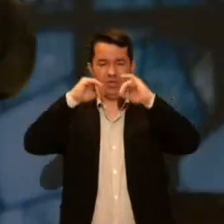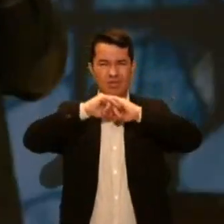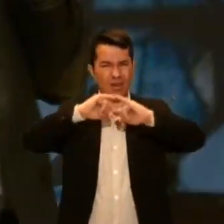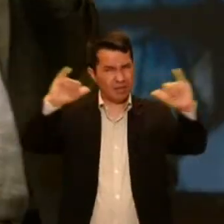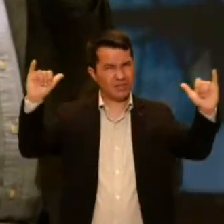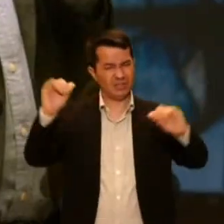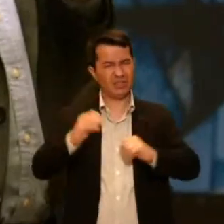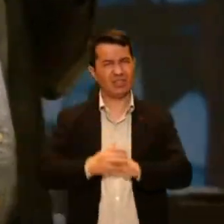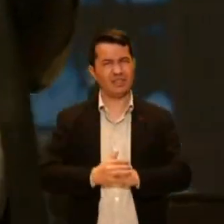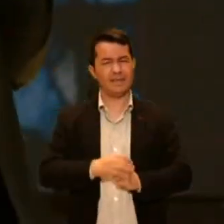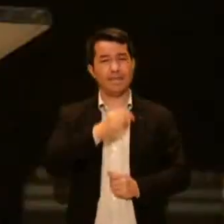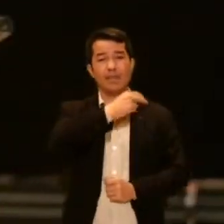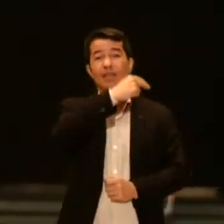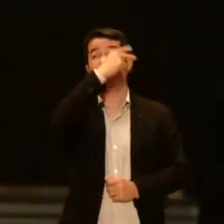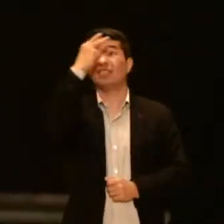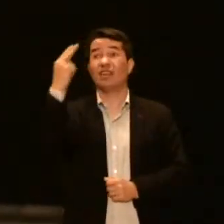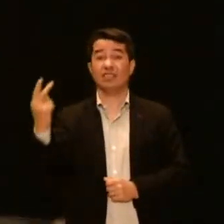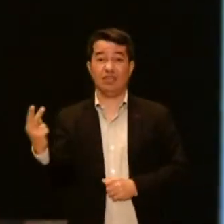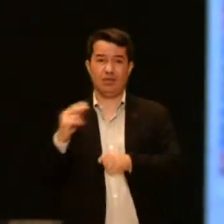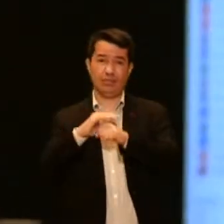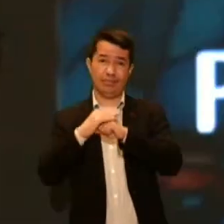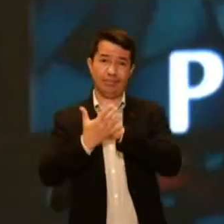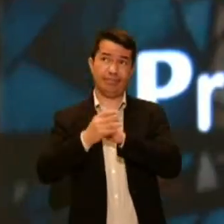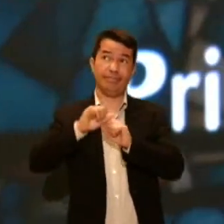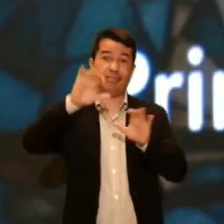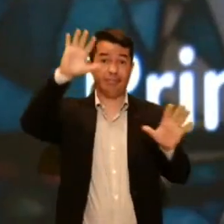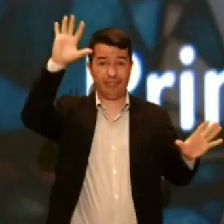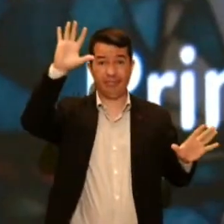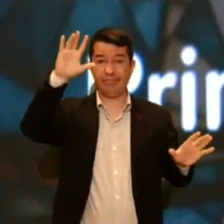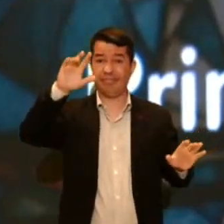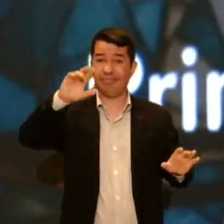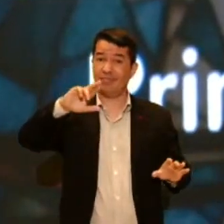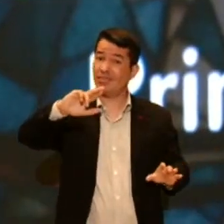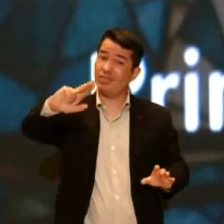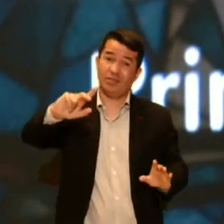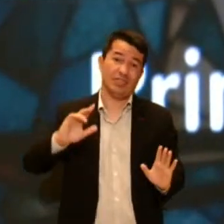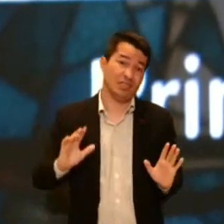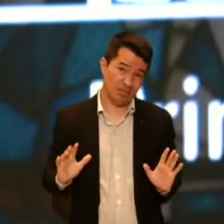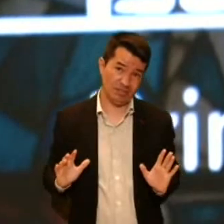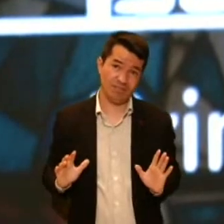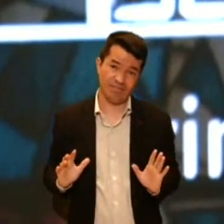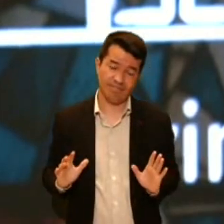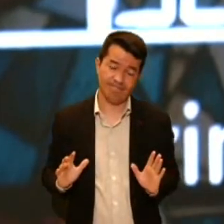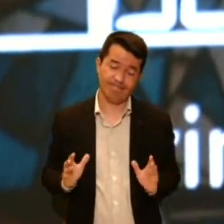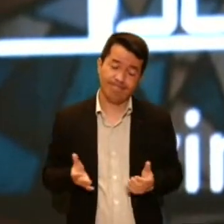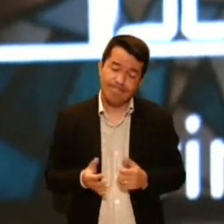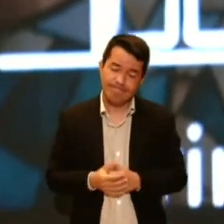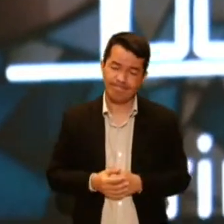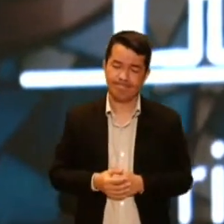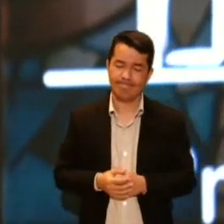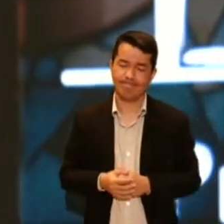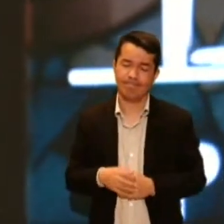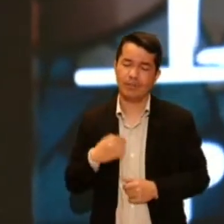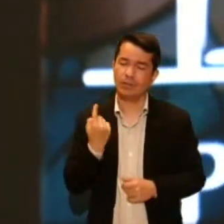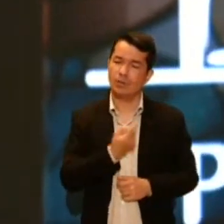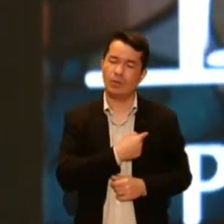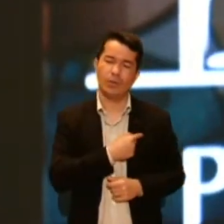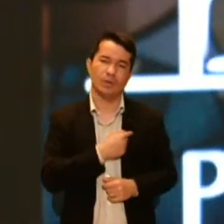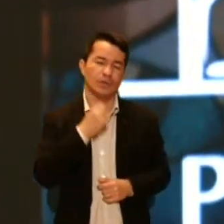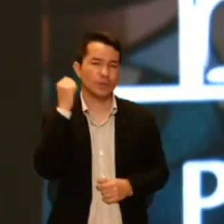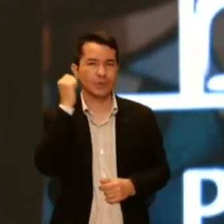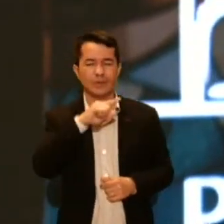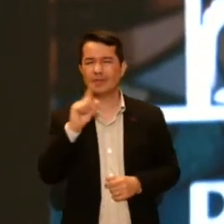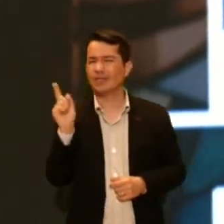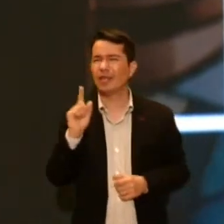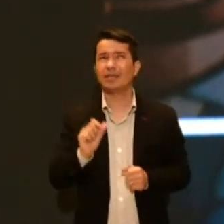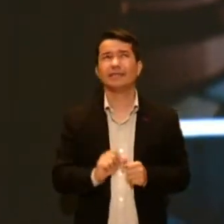o Natal da pandemia vai ser diferente. A gente talvez não consiga fazer o que a gente sempre